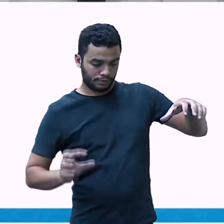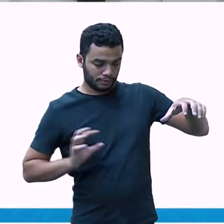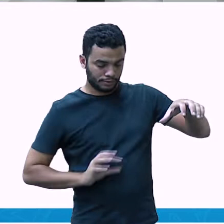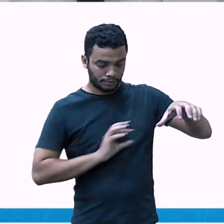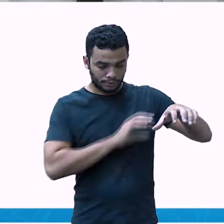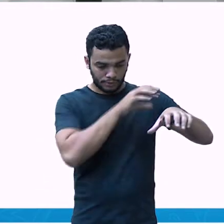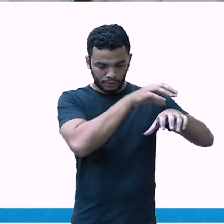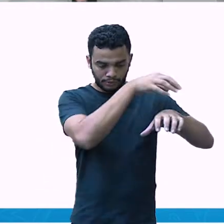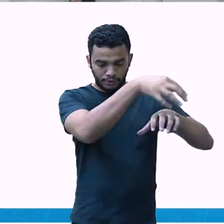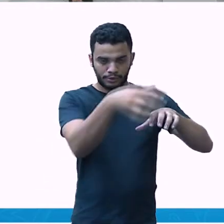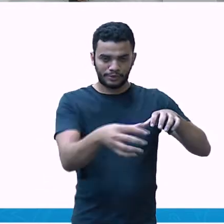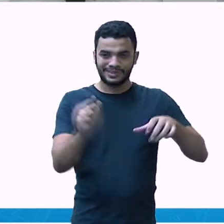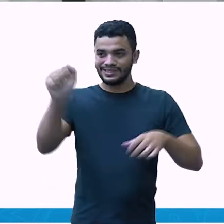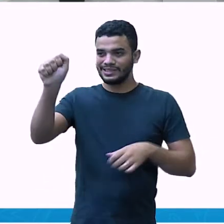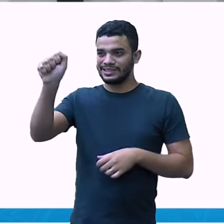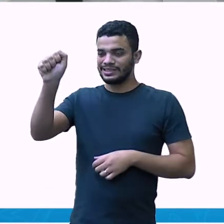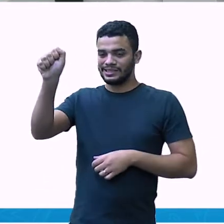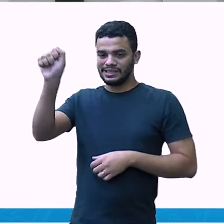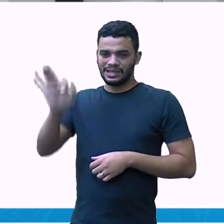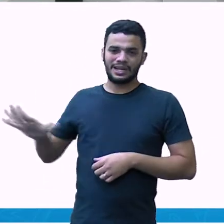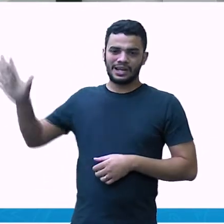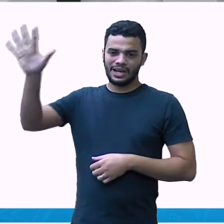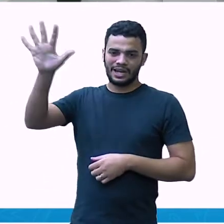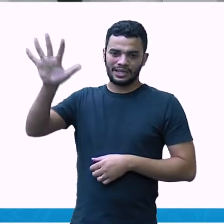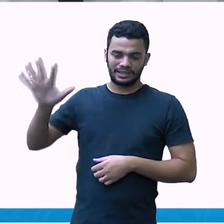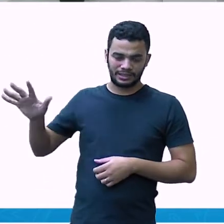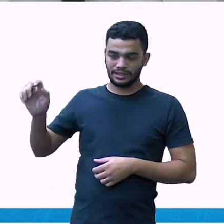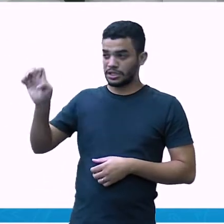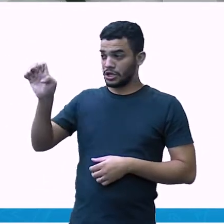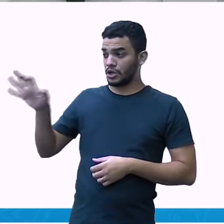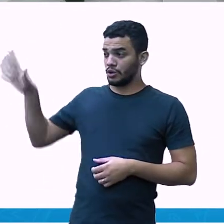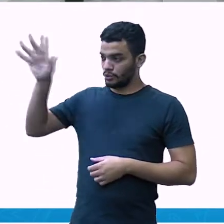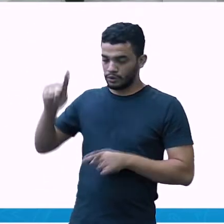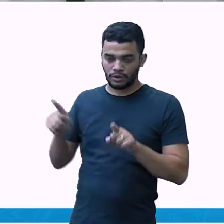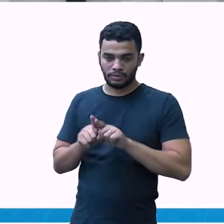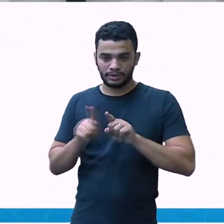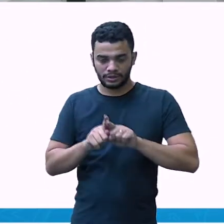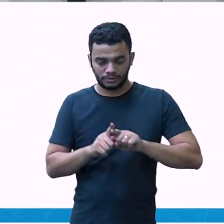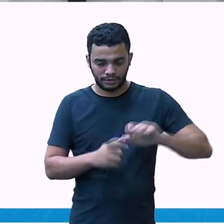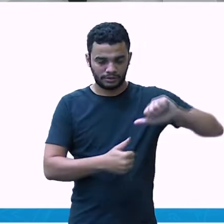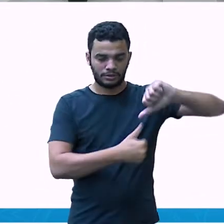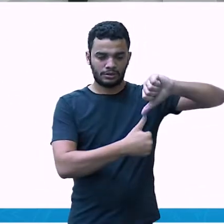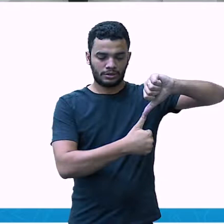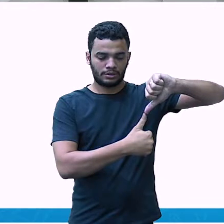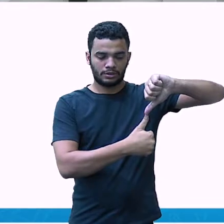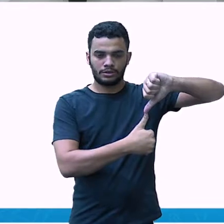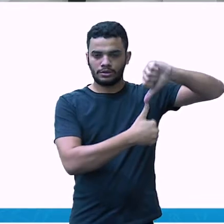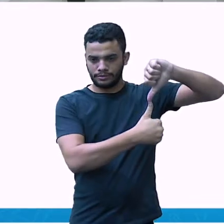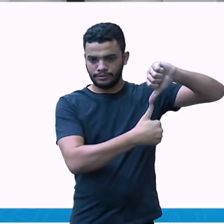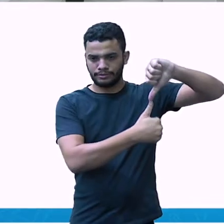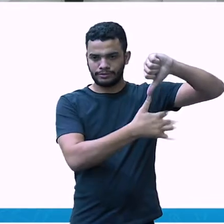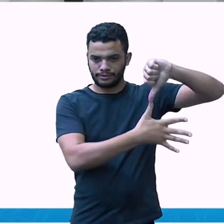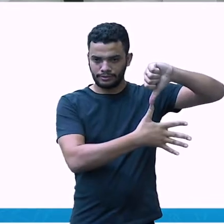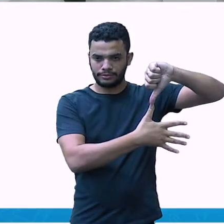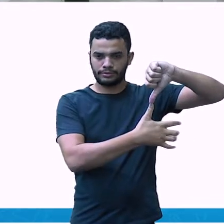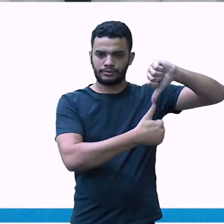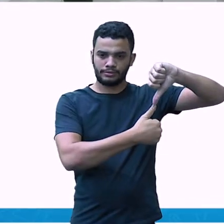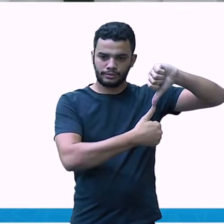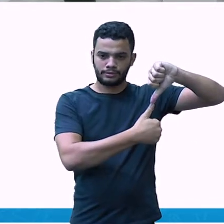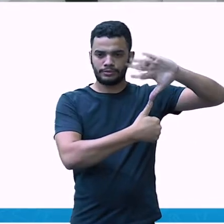e Oceania. Se você observar, vamos pegar aqui um gráfico, vamos pegar a África.